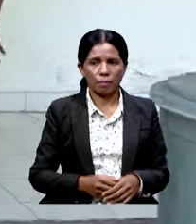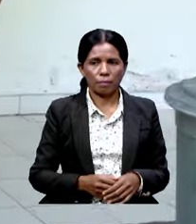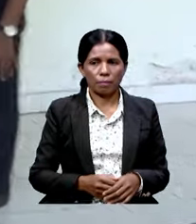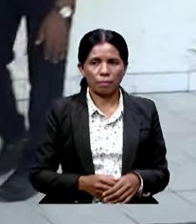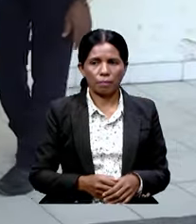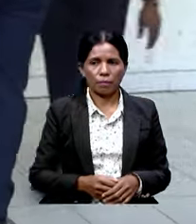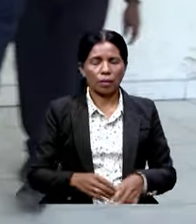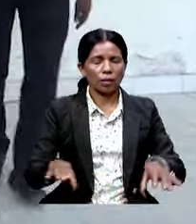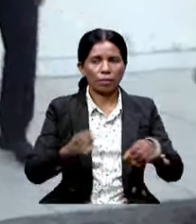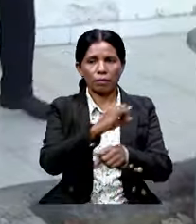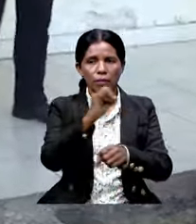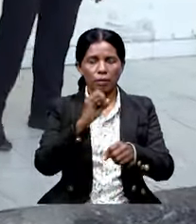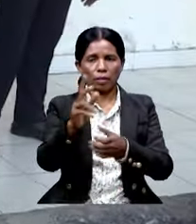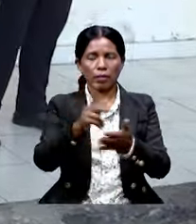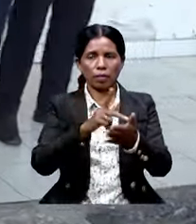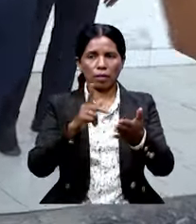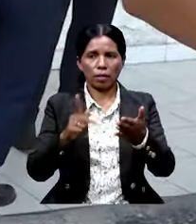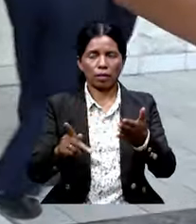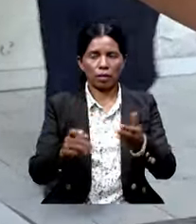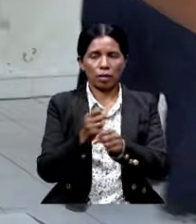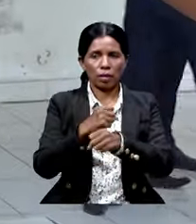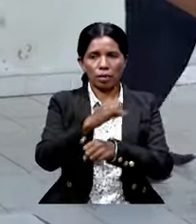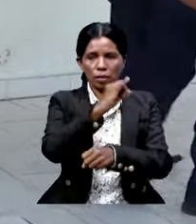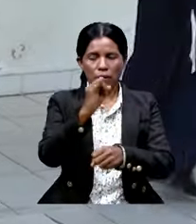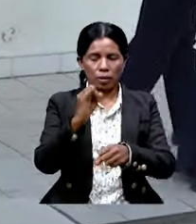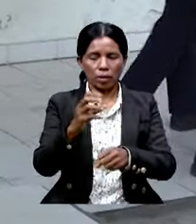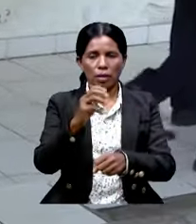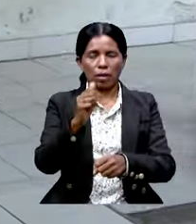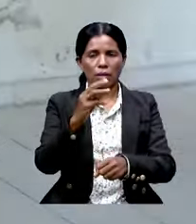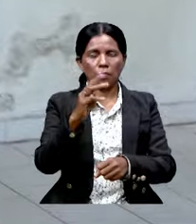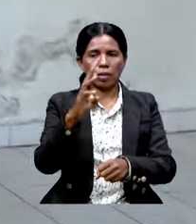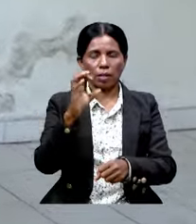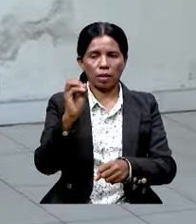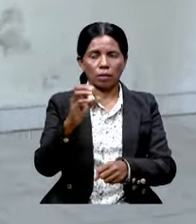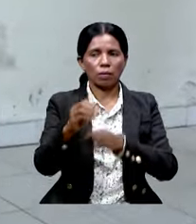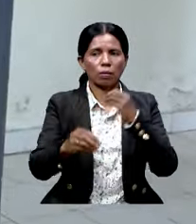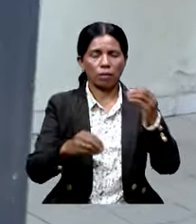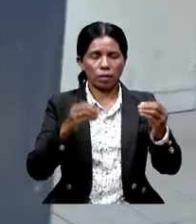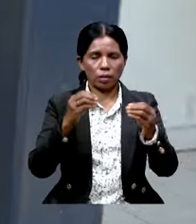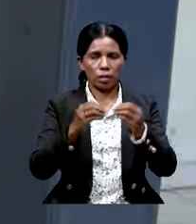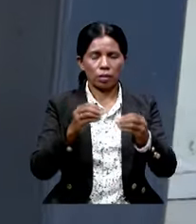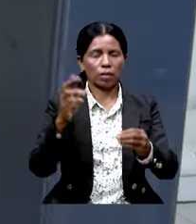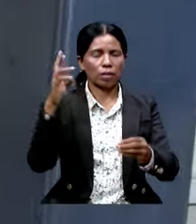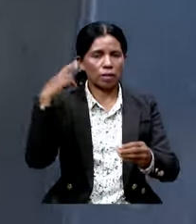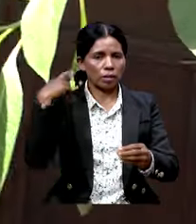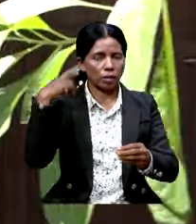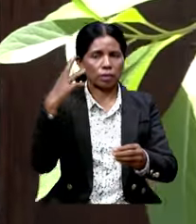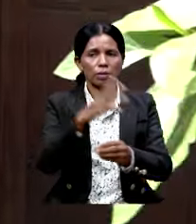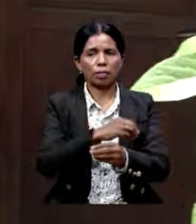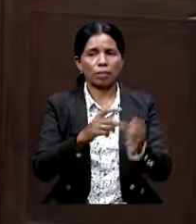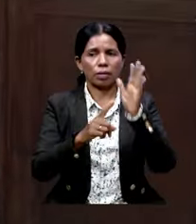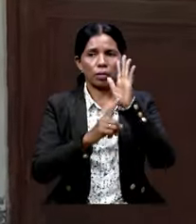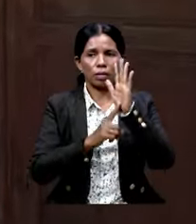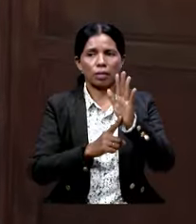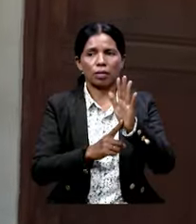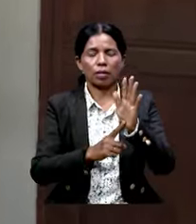Serviço de Investigação Criminal Quintané, a identificação ba Amaro da Costa Susar, relaciona o áudio nebe espalha e mídia social, nebe Susar ha